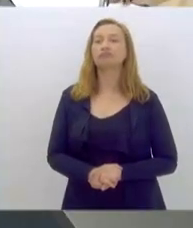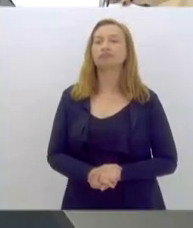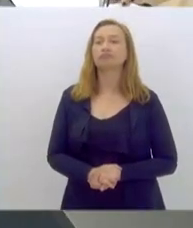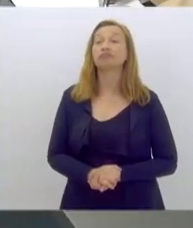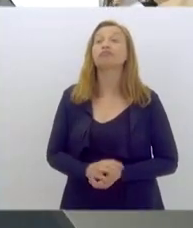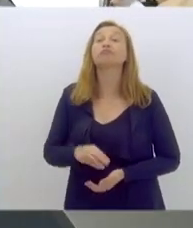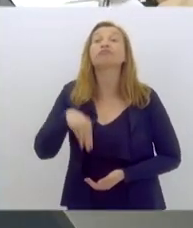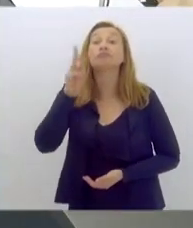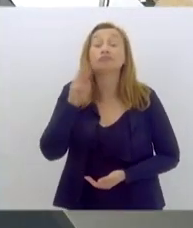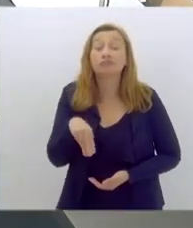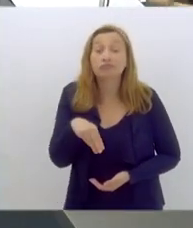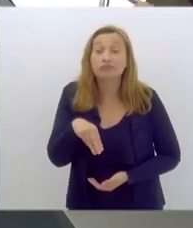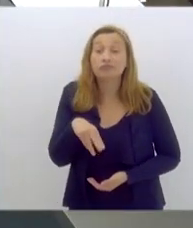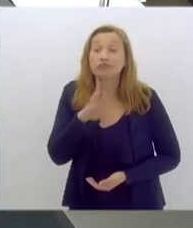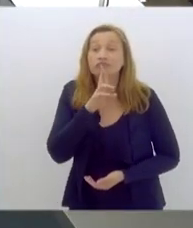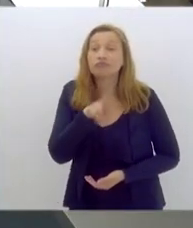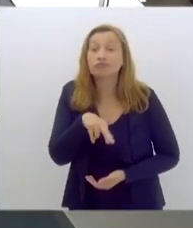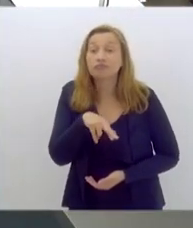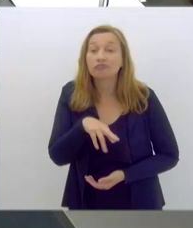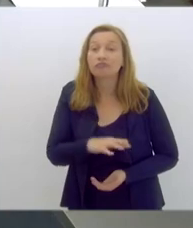quem vai responder